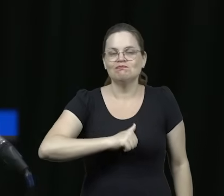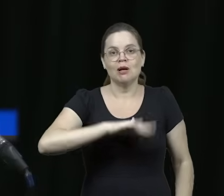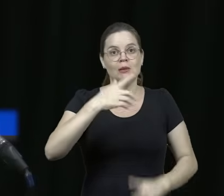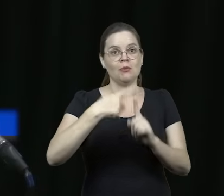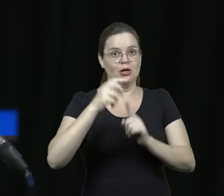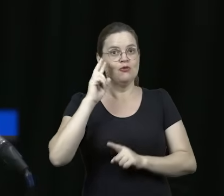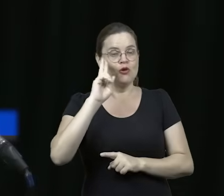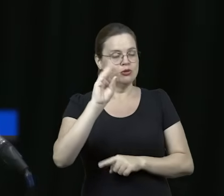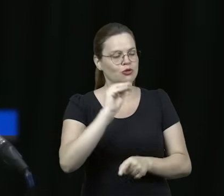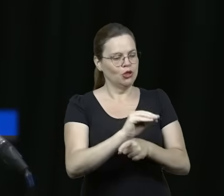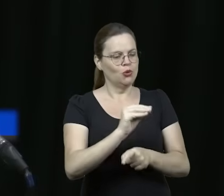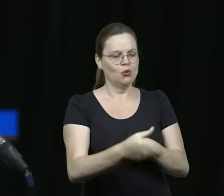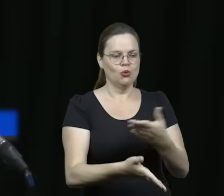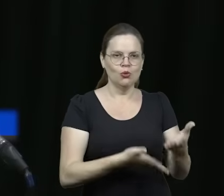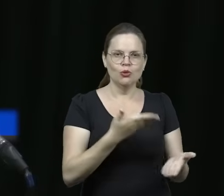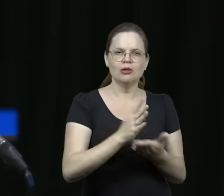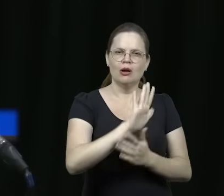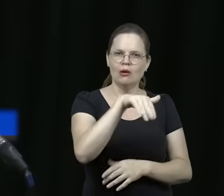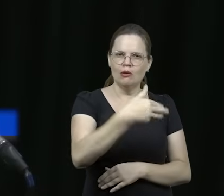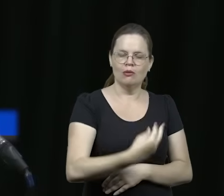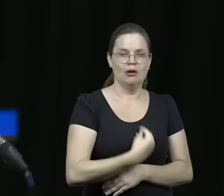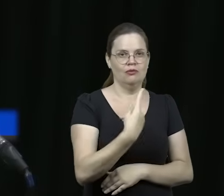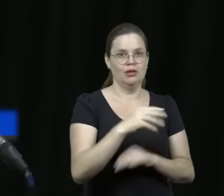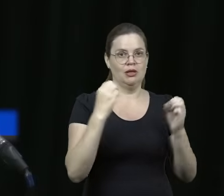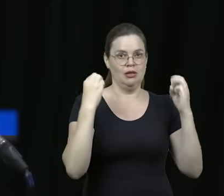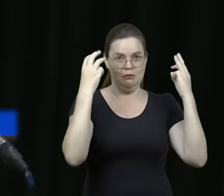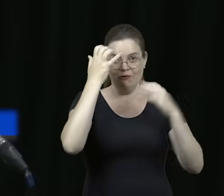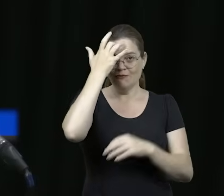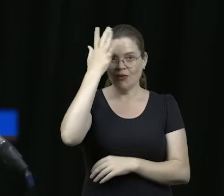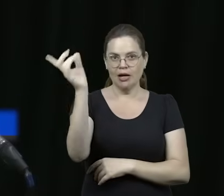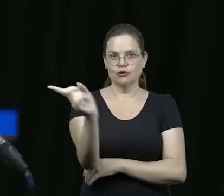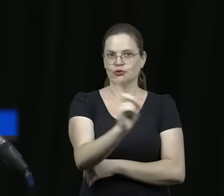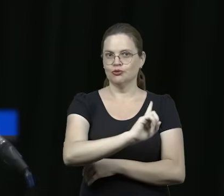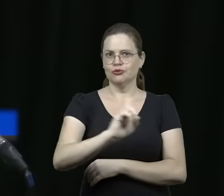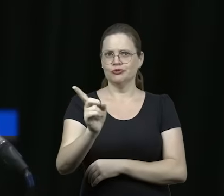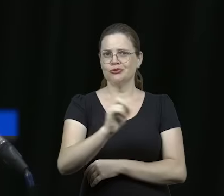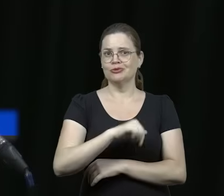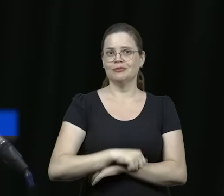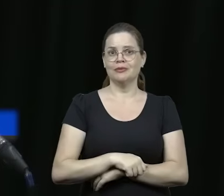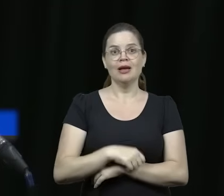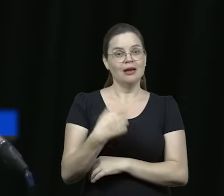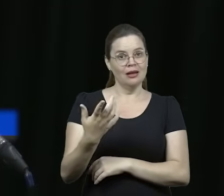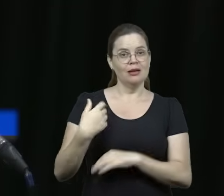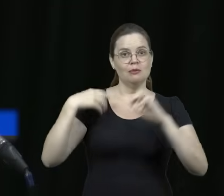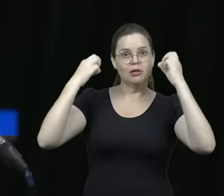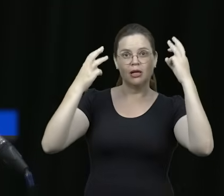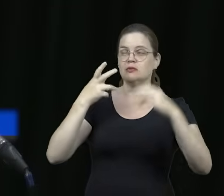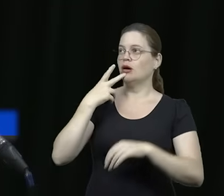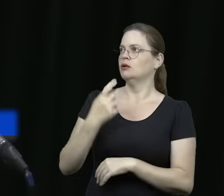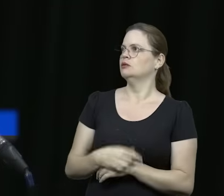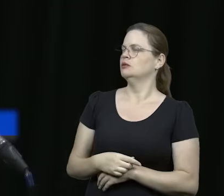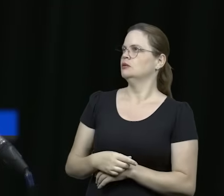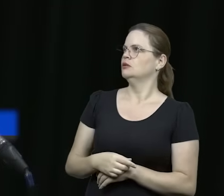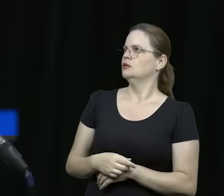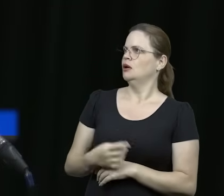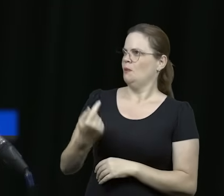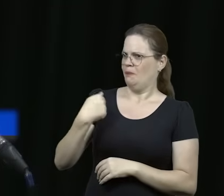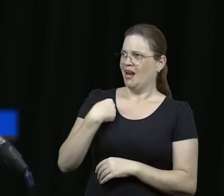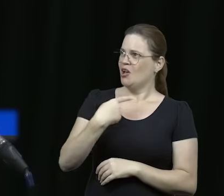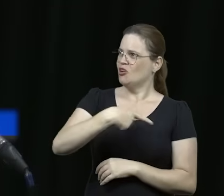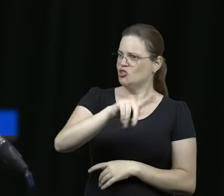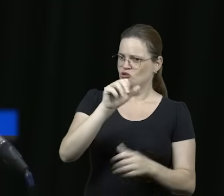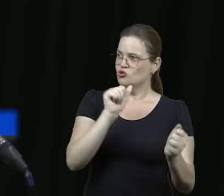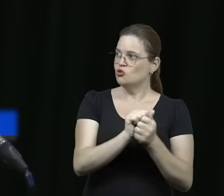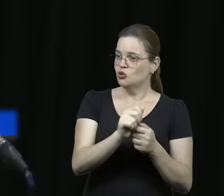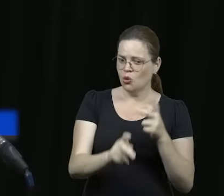personalidade dele, obedeceu. Mudou a vida dele. Mas não era fácil, não. E ele chegou a ponto de dizer isso, Senhor, para subir com esse